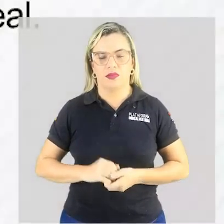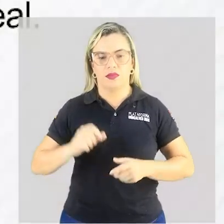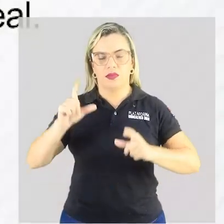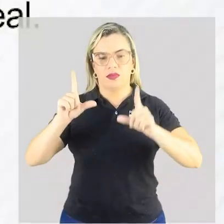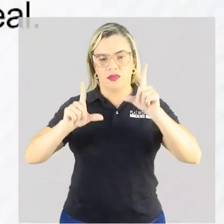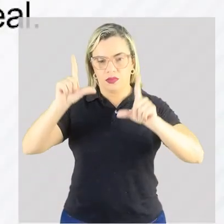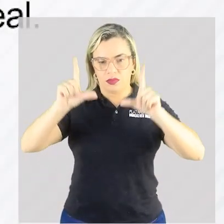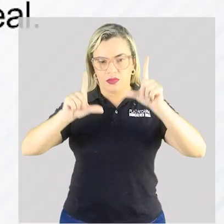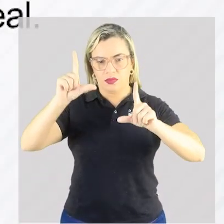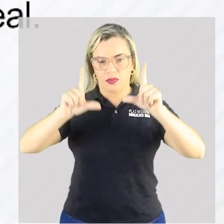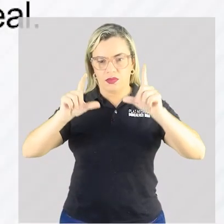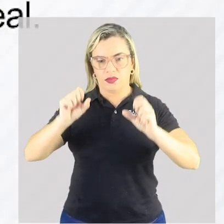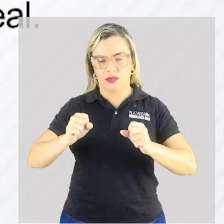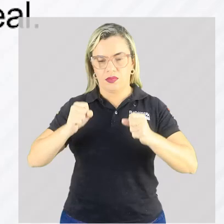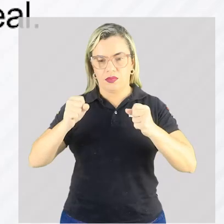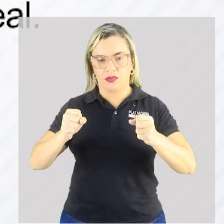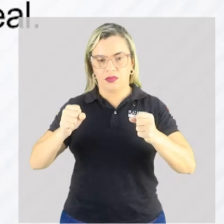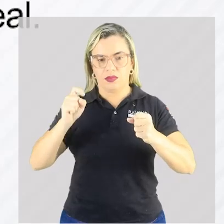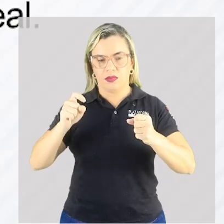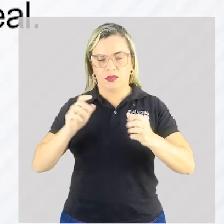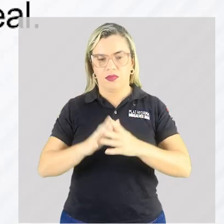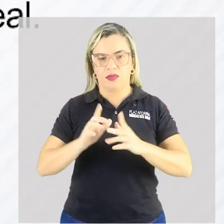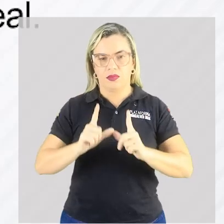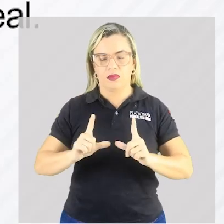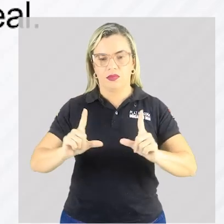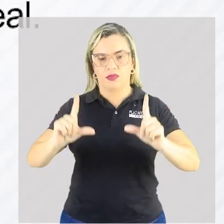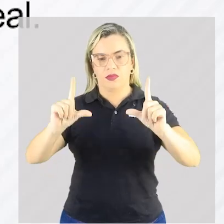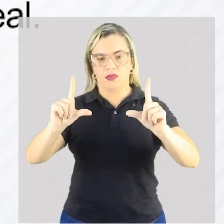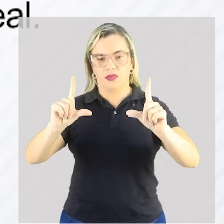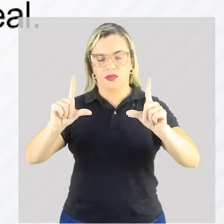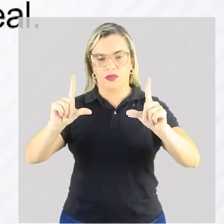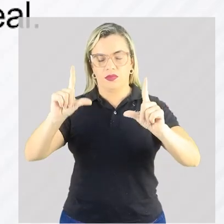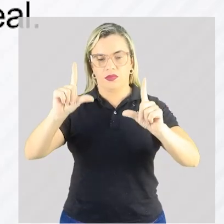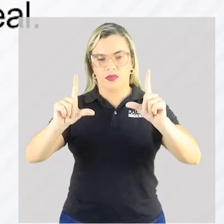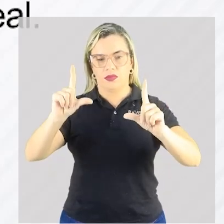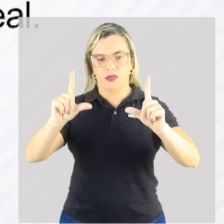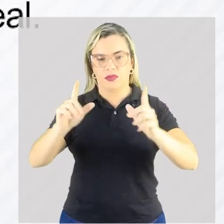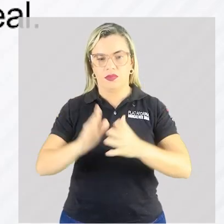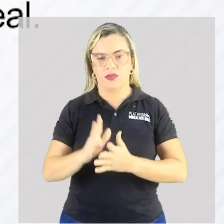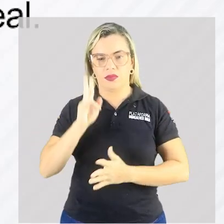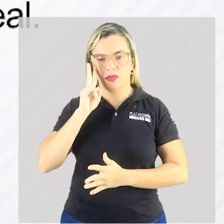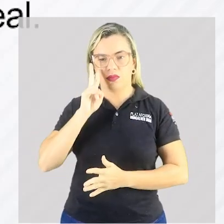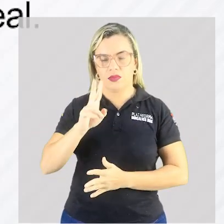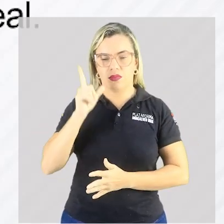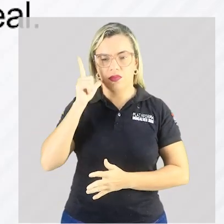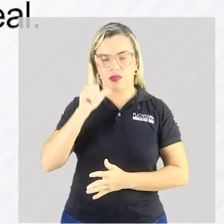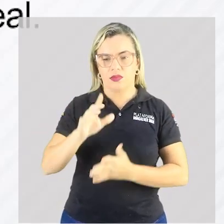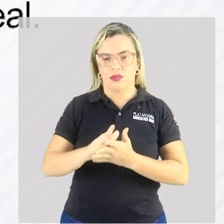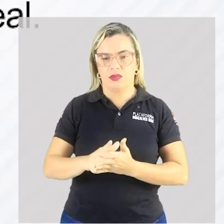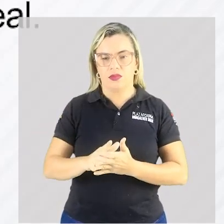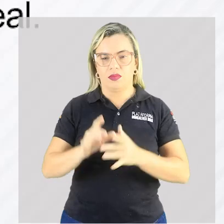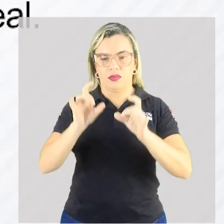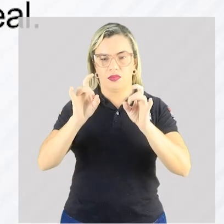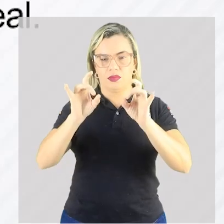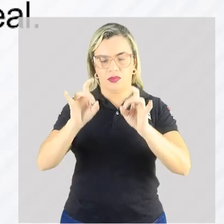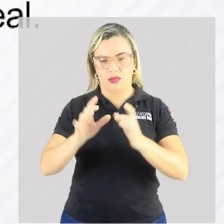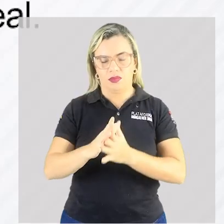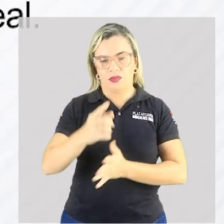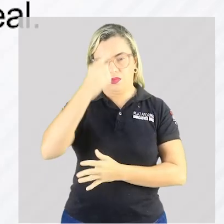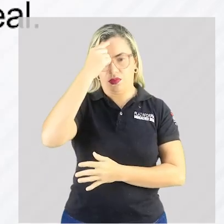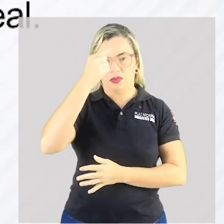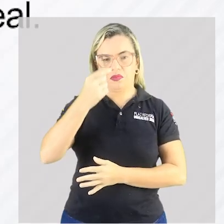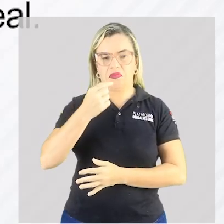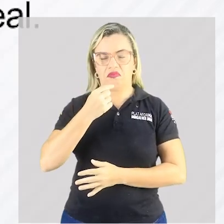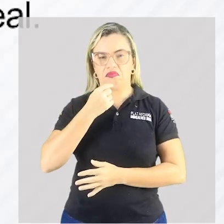uma televisão pode ser posicionada de modo que se consiga enxergar os detalhes de uma imagem em